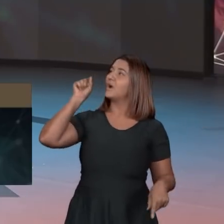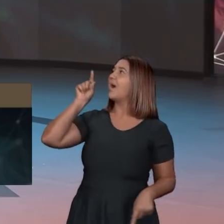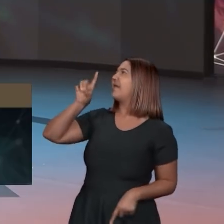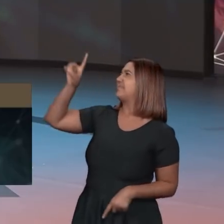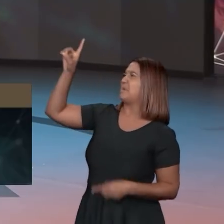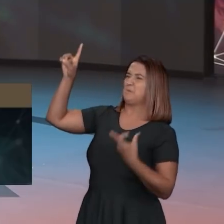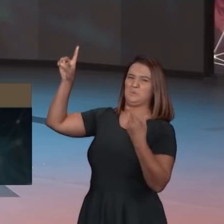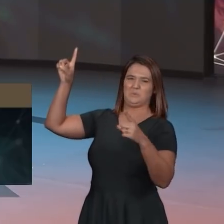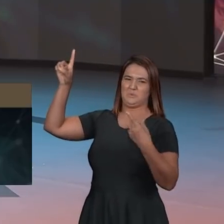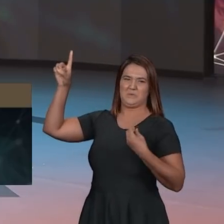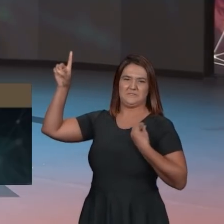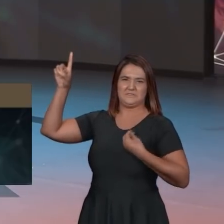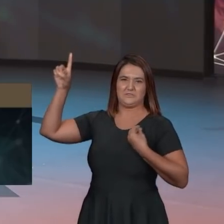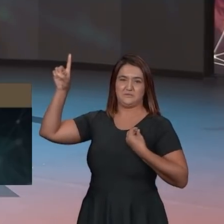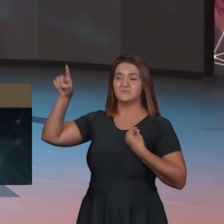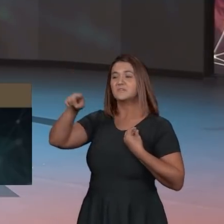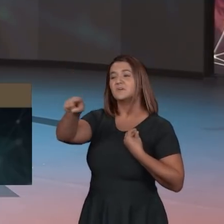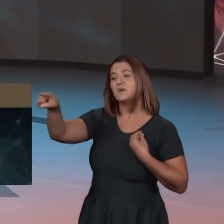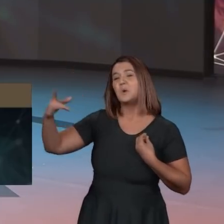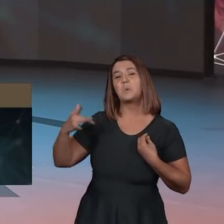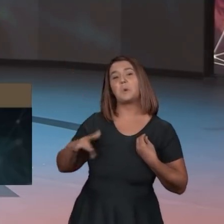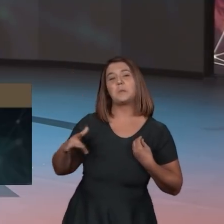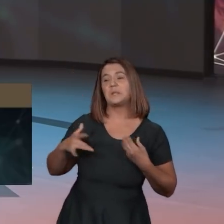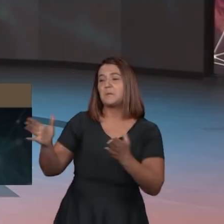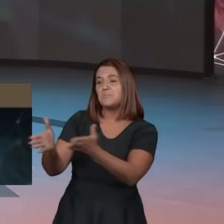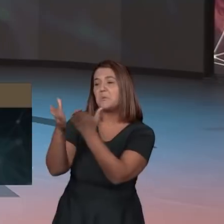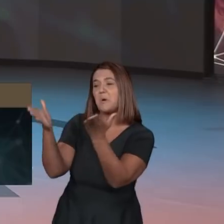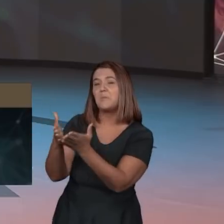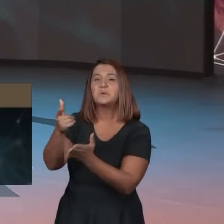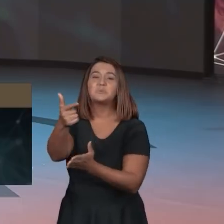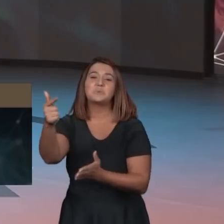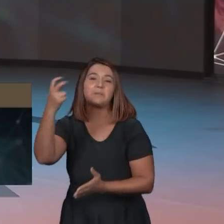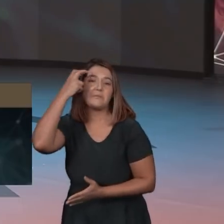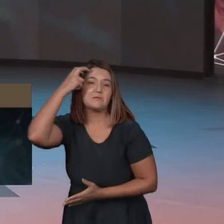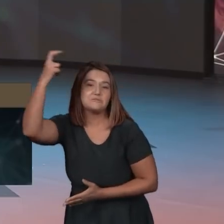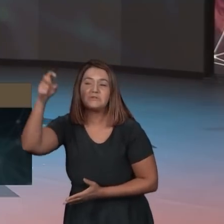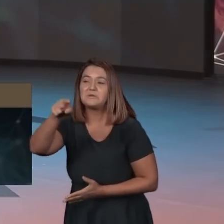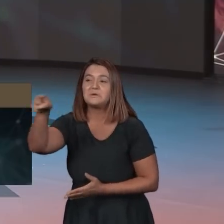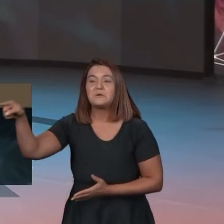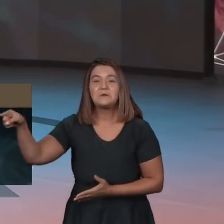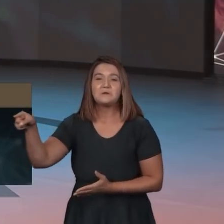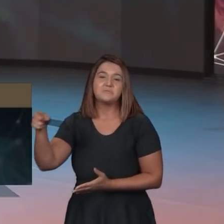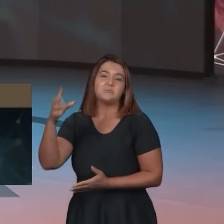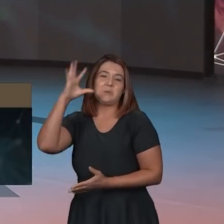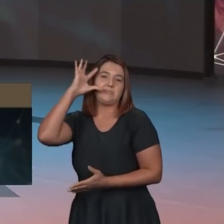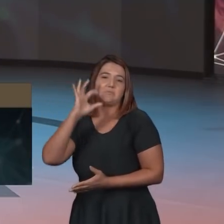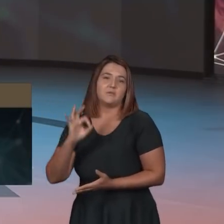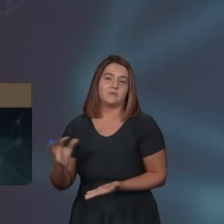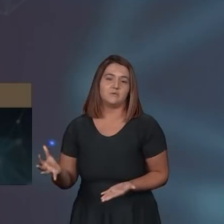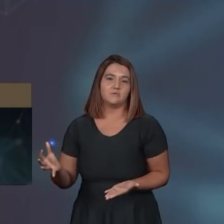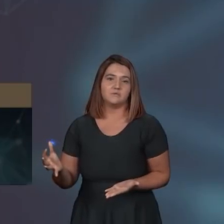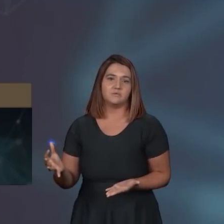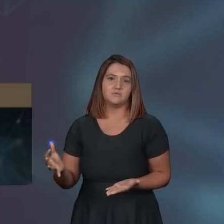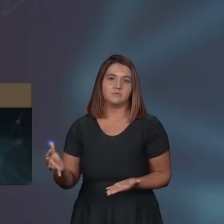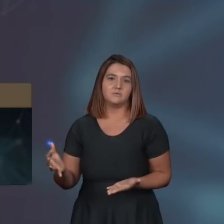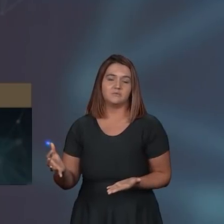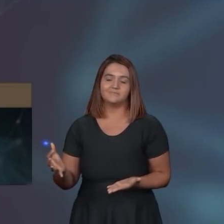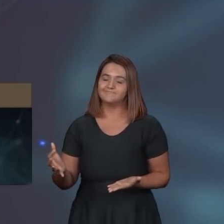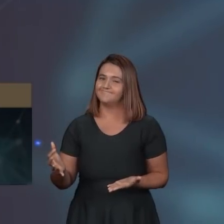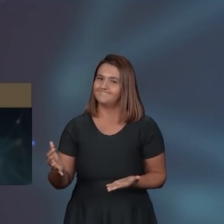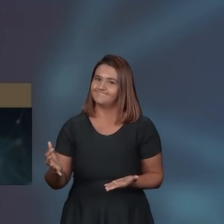que os pobres coitados dos africanos não têm um intelecto tão grande para esse tipo de pensamento.